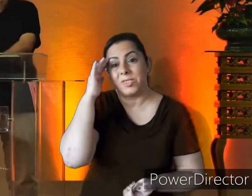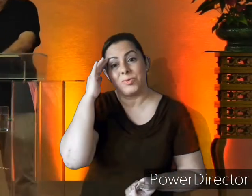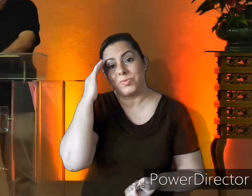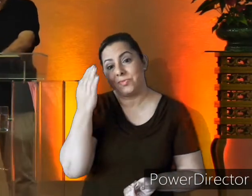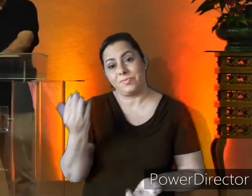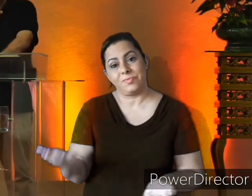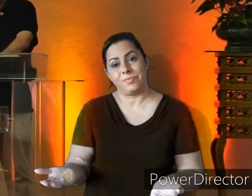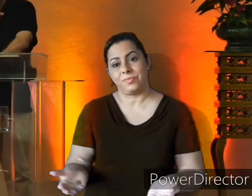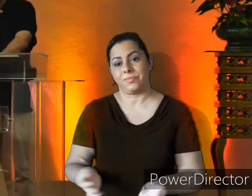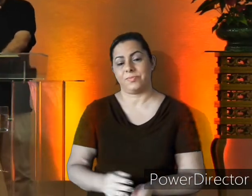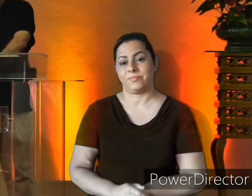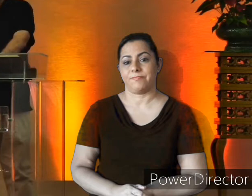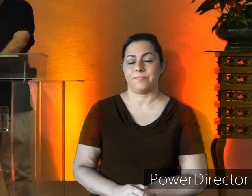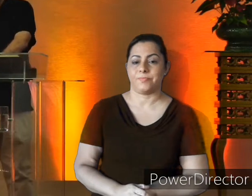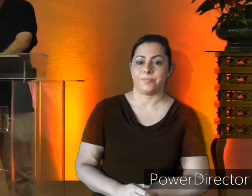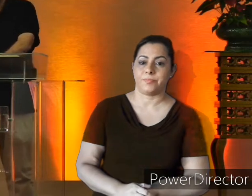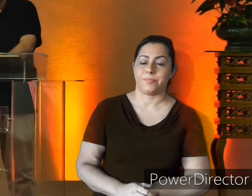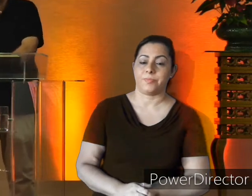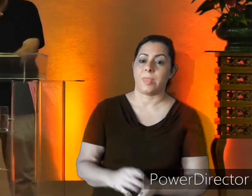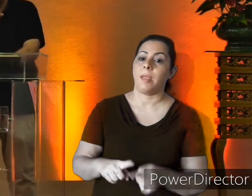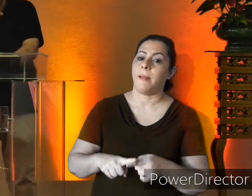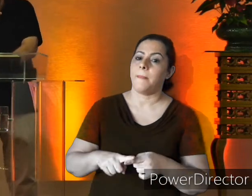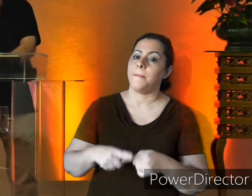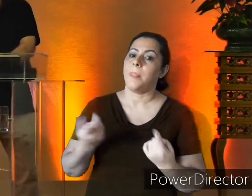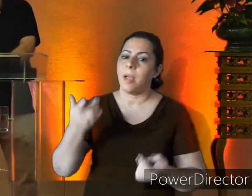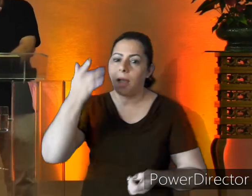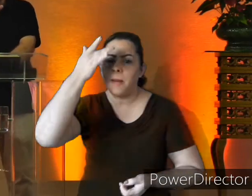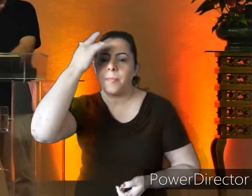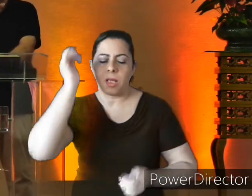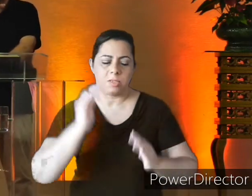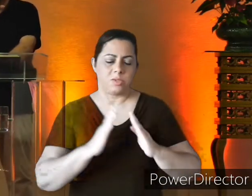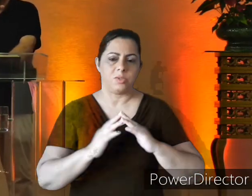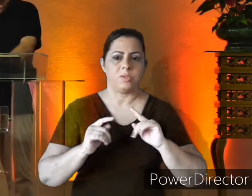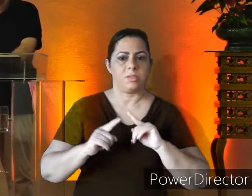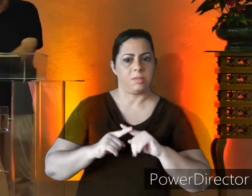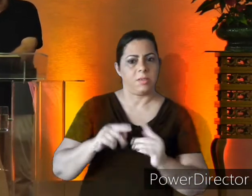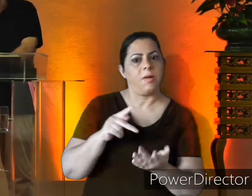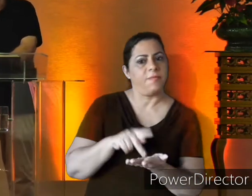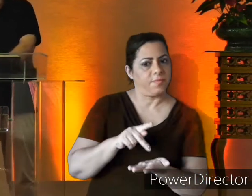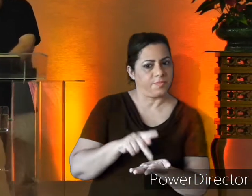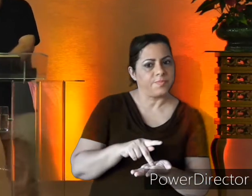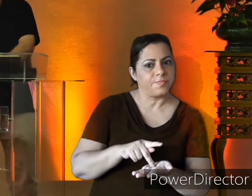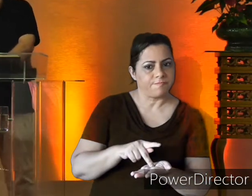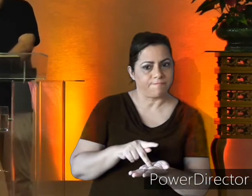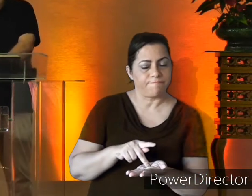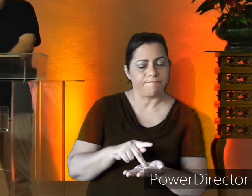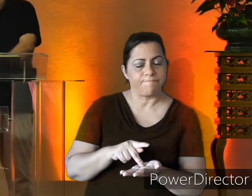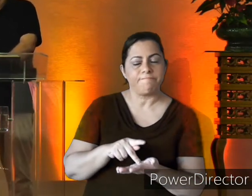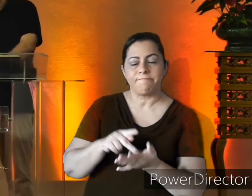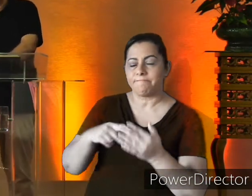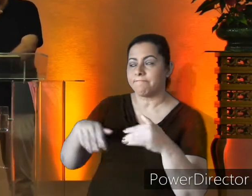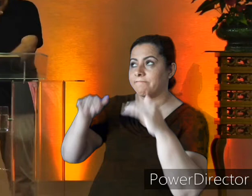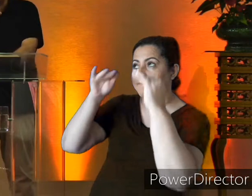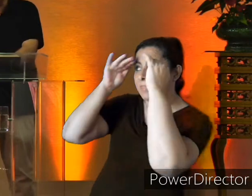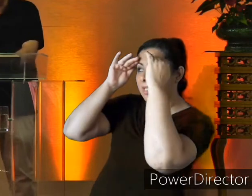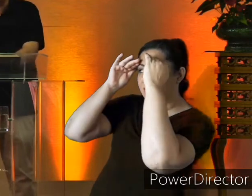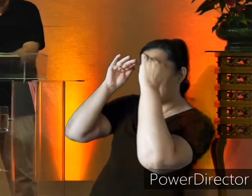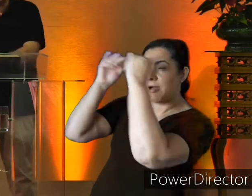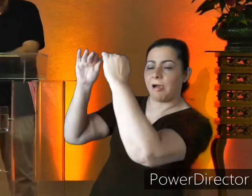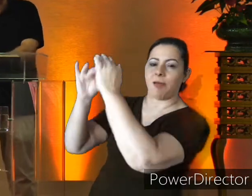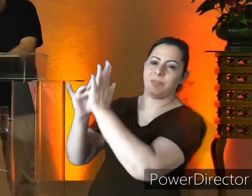igreja? Porque a verdadeira igreja de Cristo é uma igreja santa, é uma